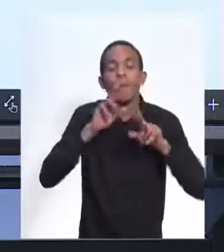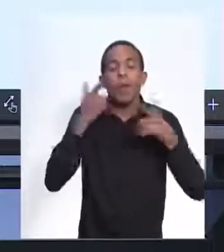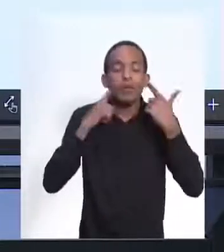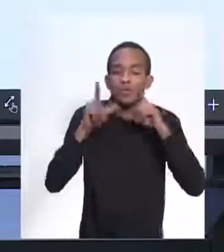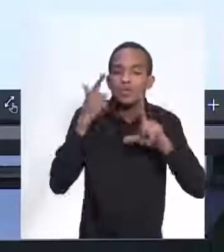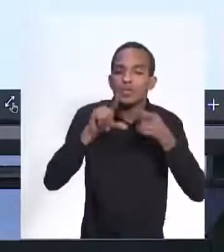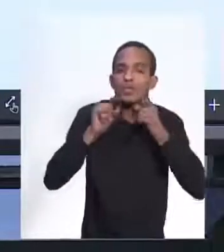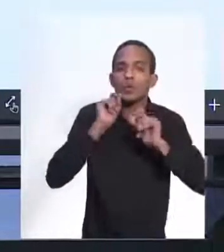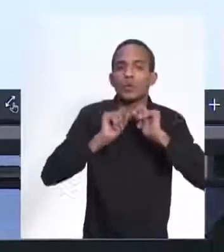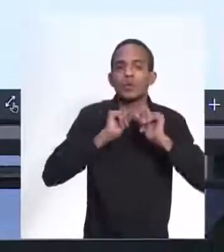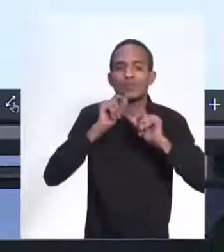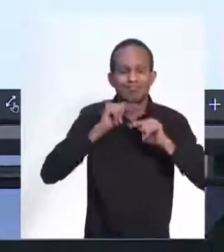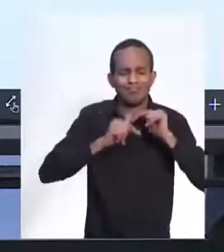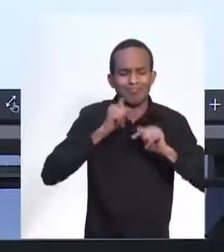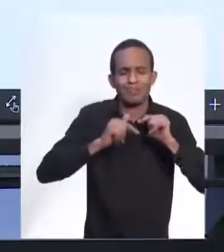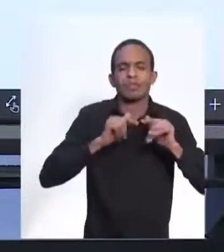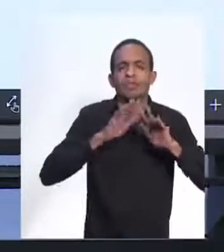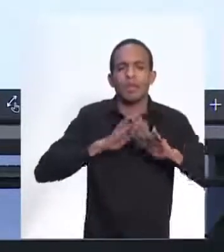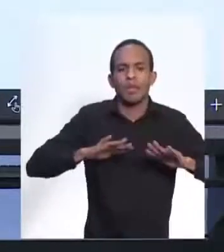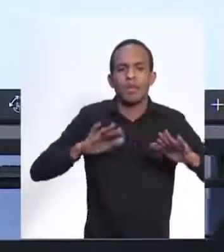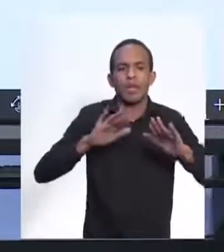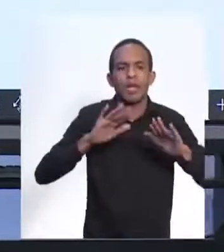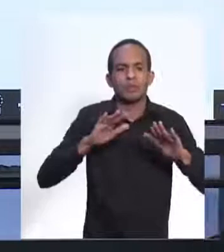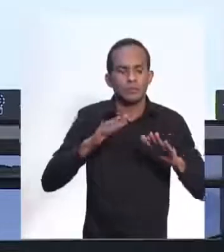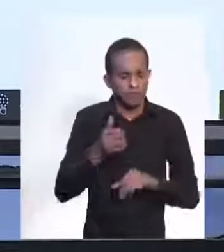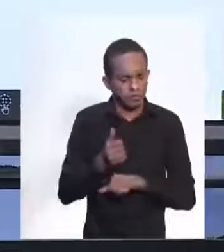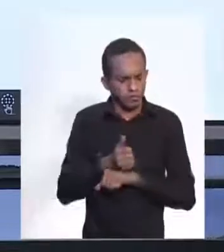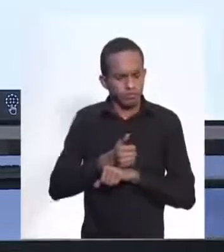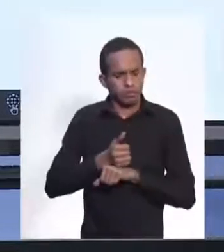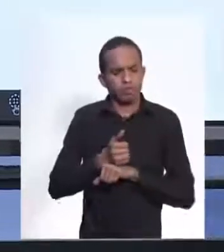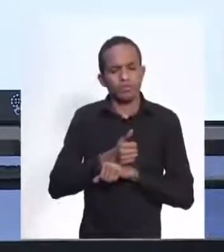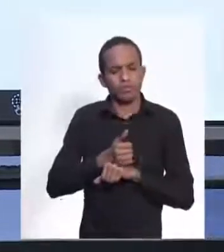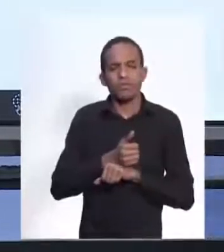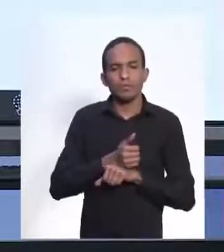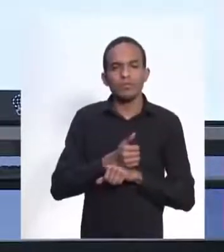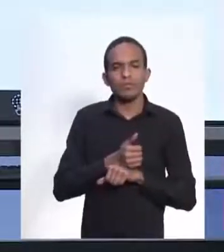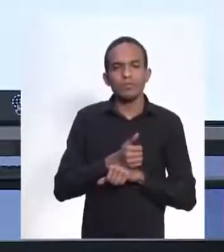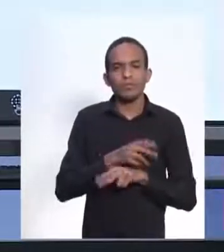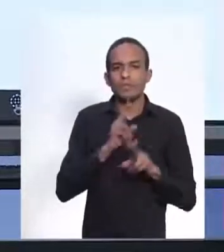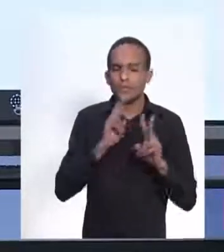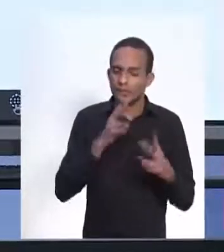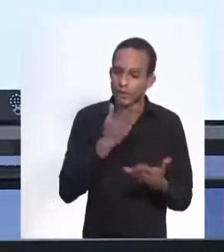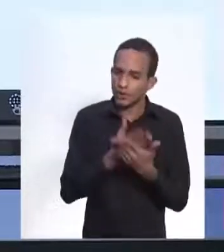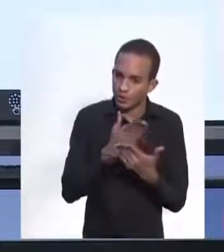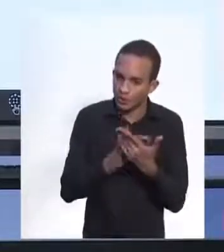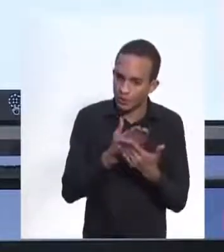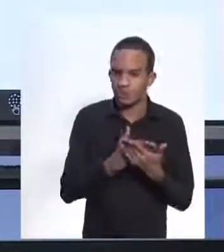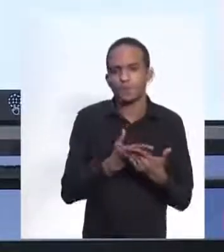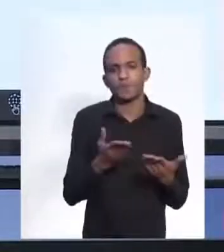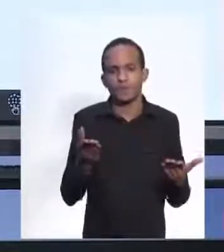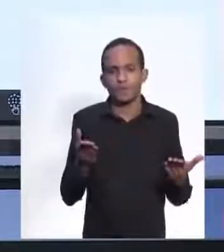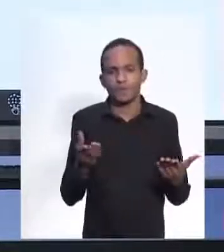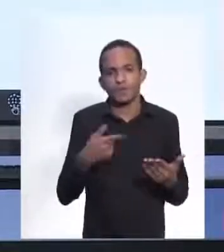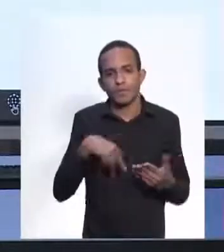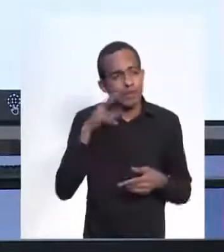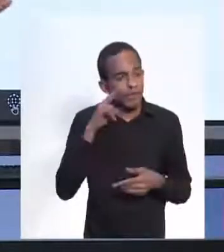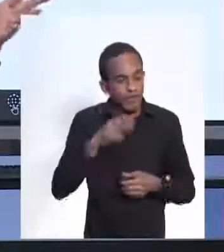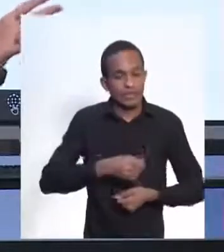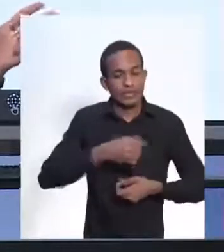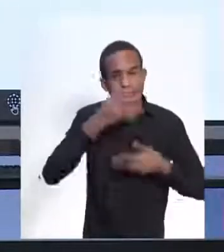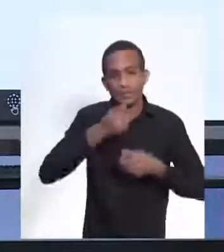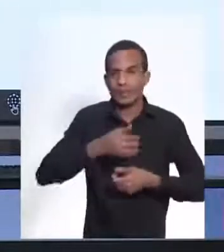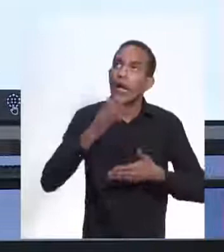poder trabalhar com maestria nessas profissões. Então, sempre estudar. Às vezes a gente vê aqui no chat de